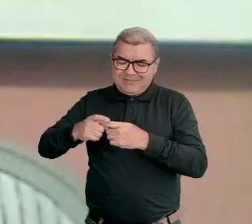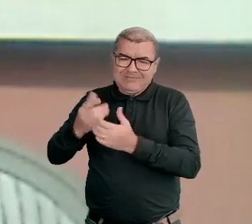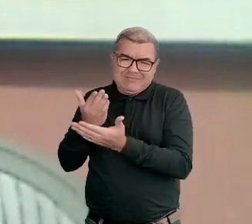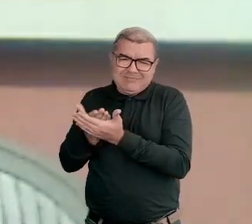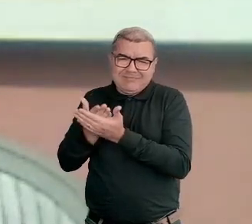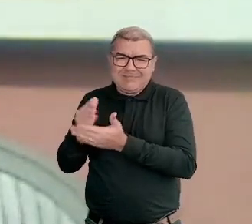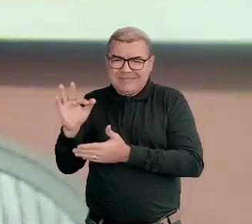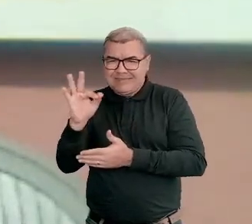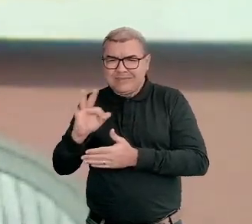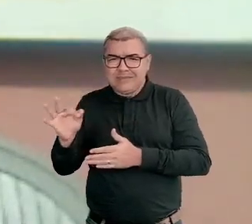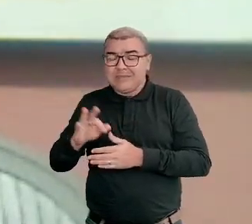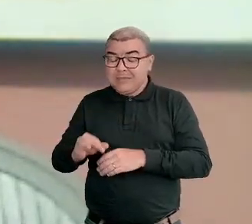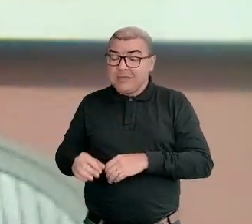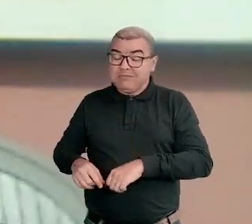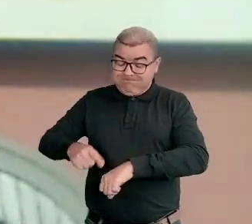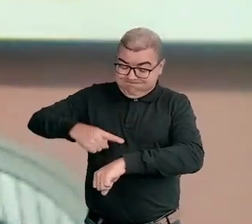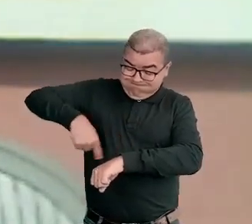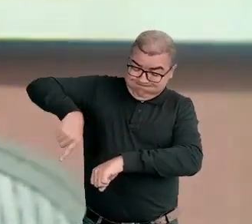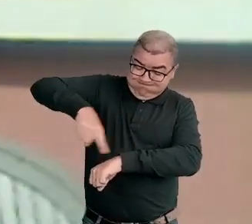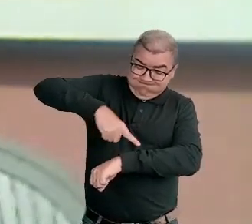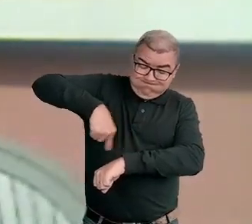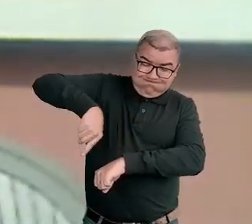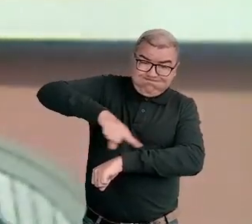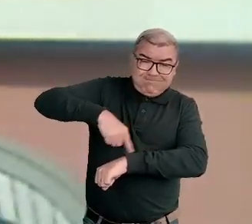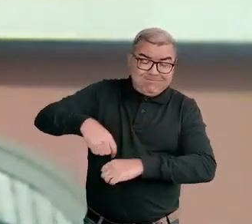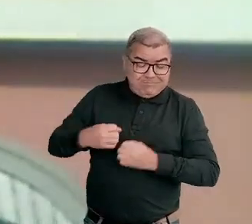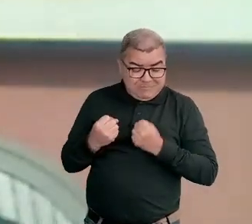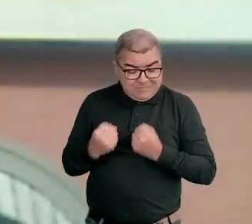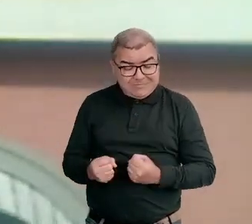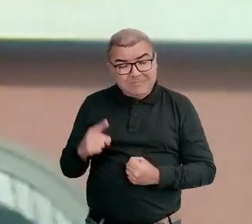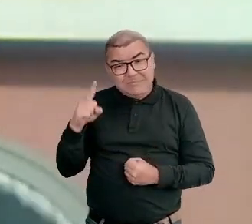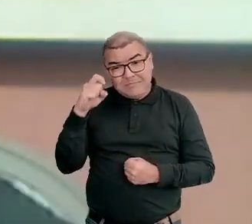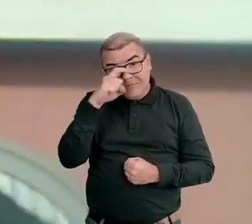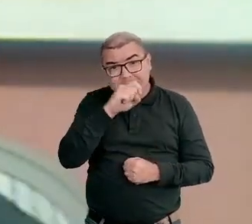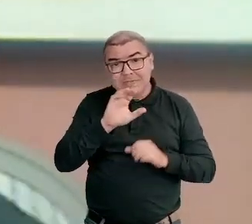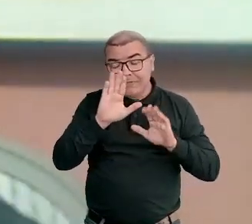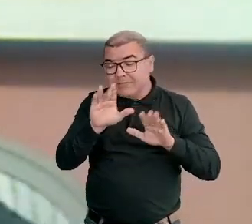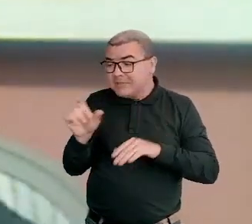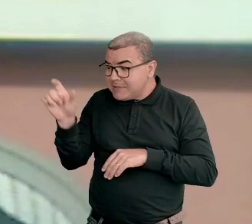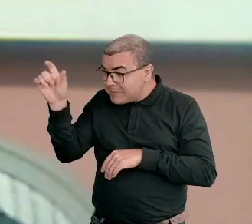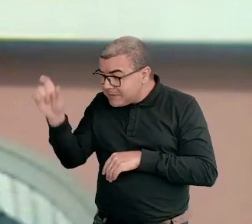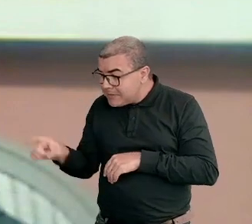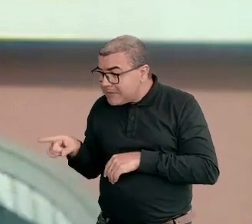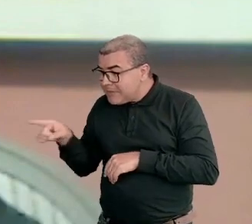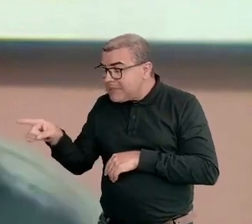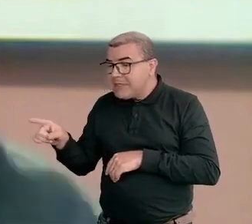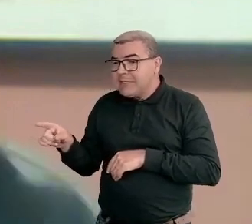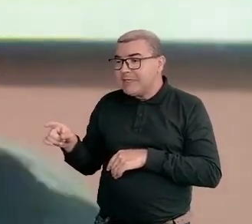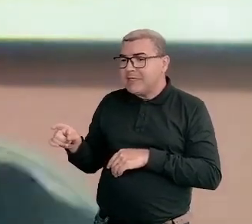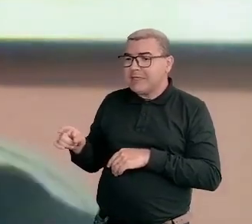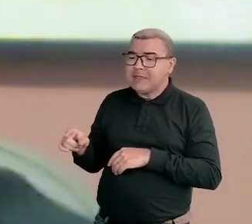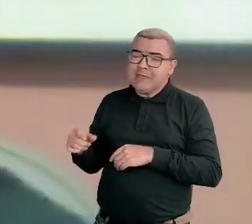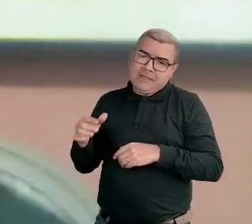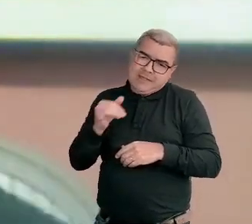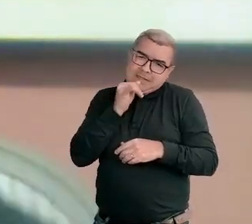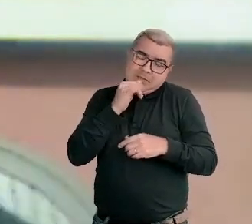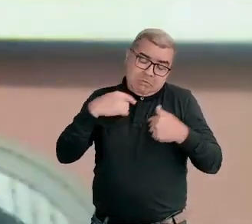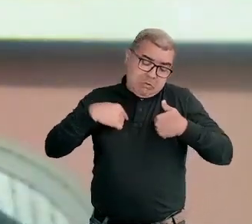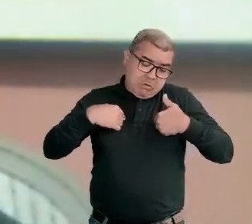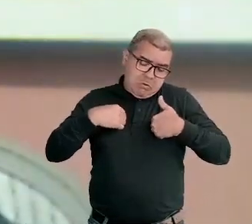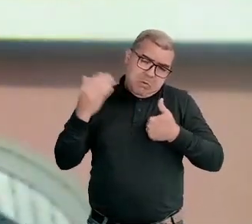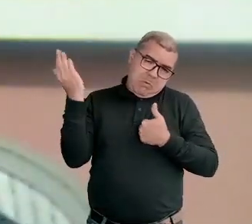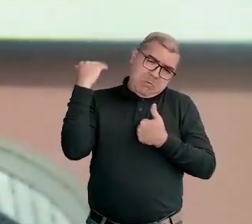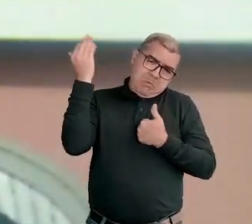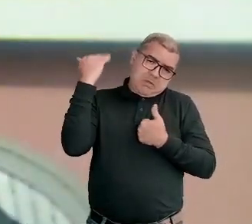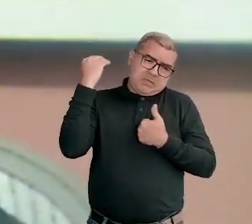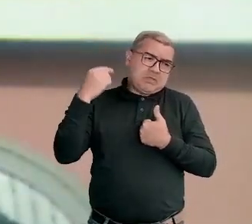massacre que é. Não é possível que essas pessoas não tenham, né? Talvez por uma questão pessoal, né, eu tinha, né,